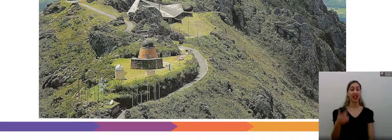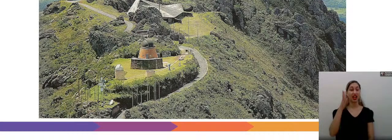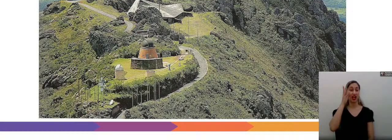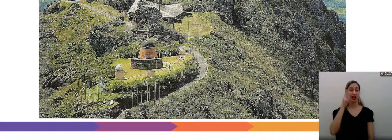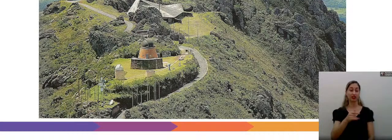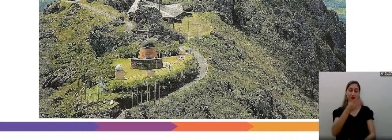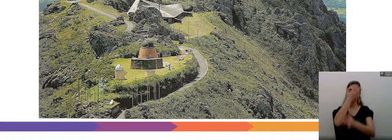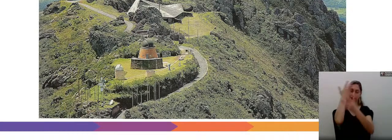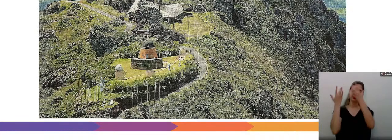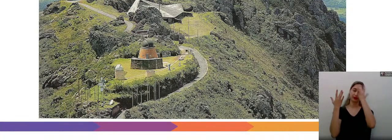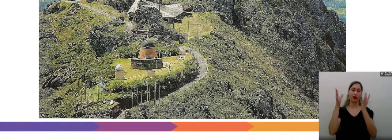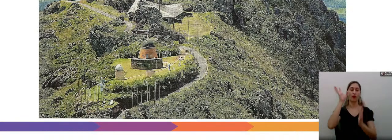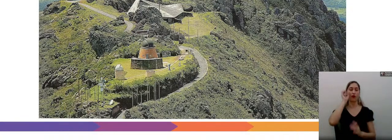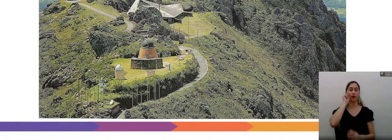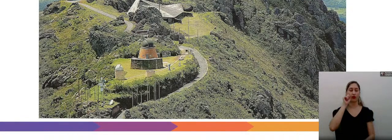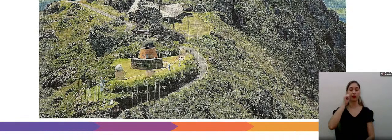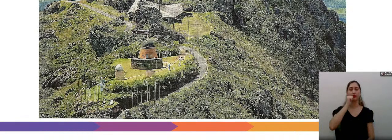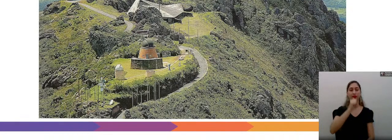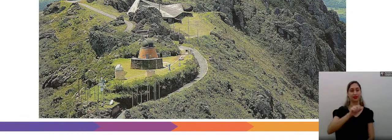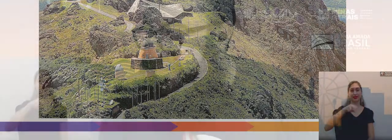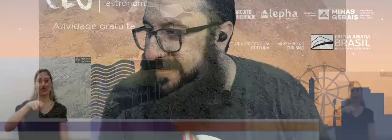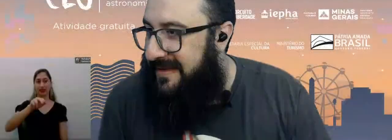E aí